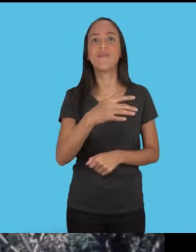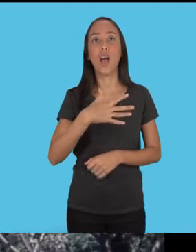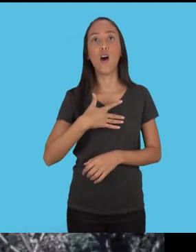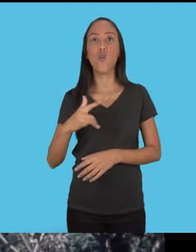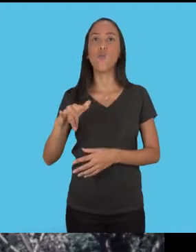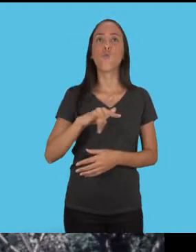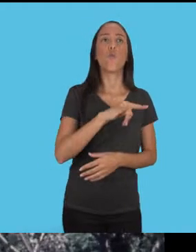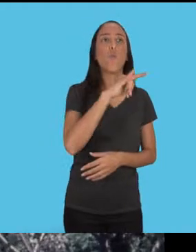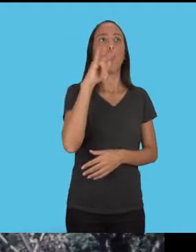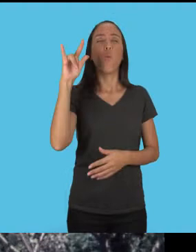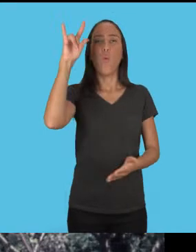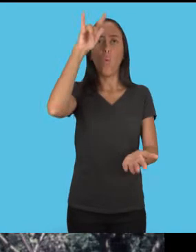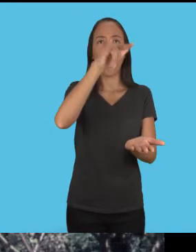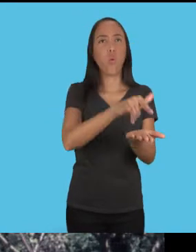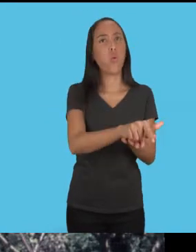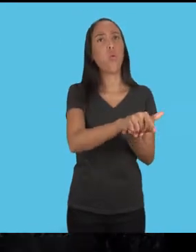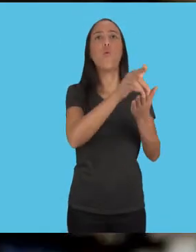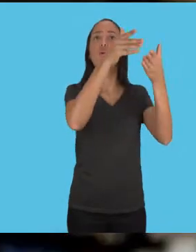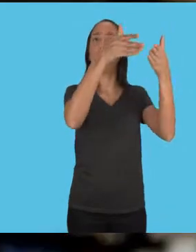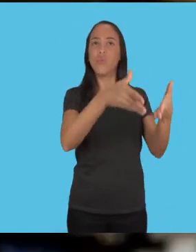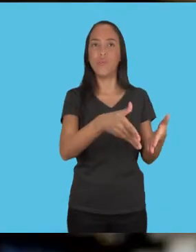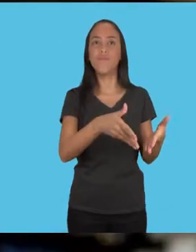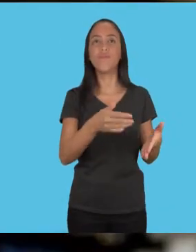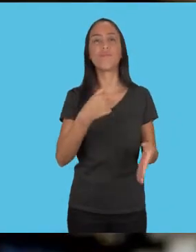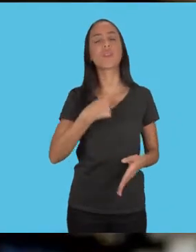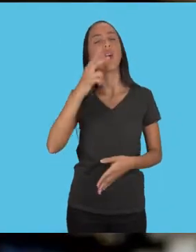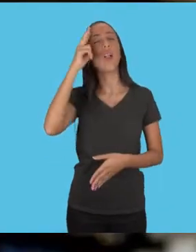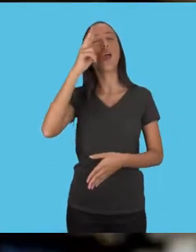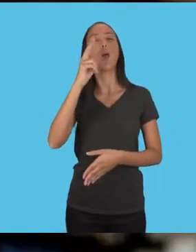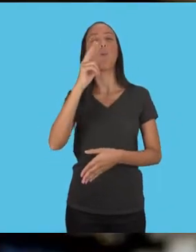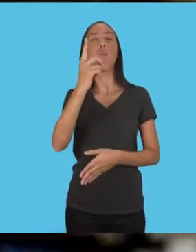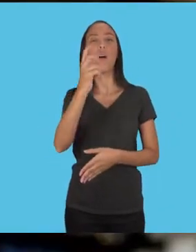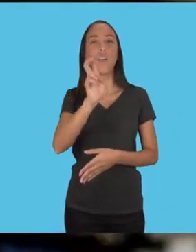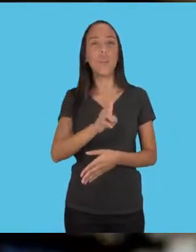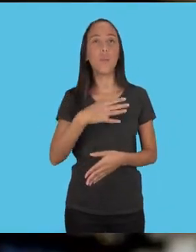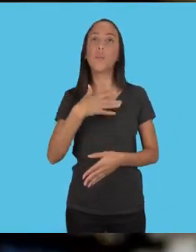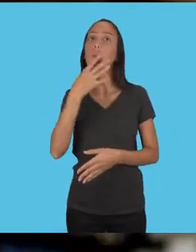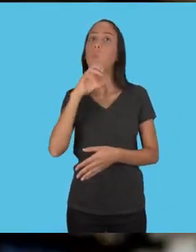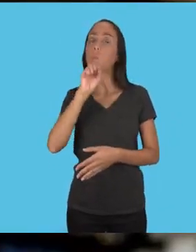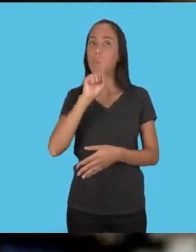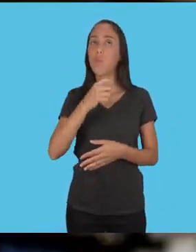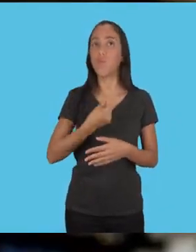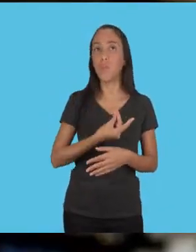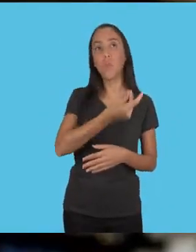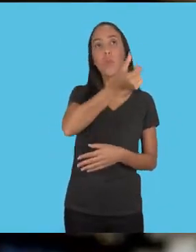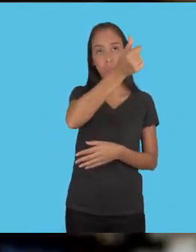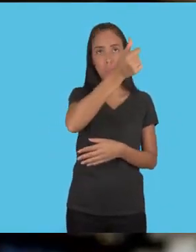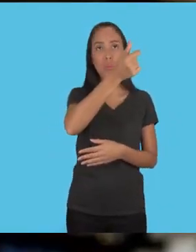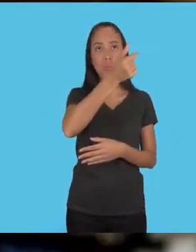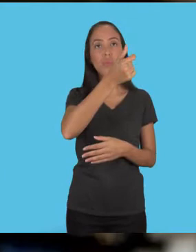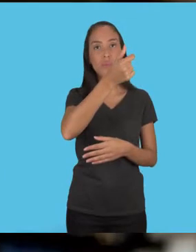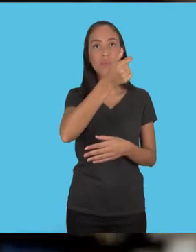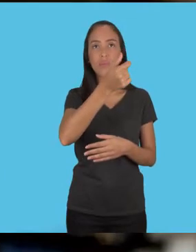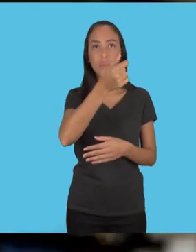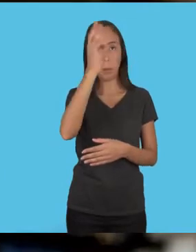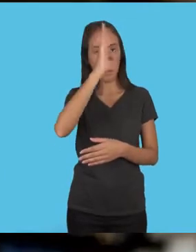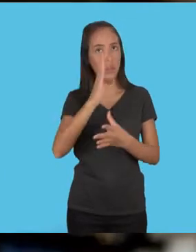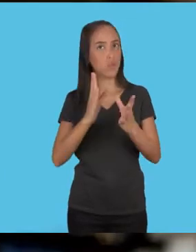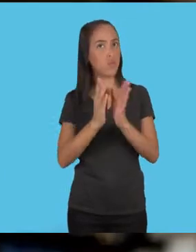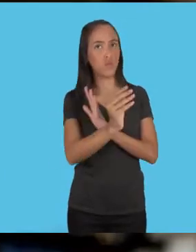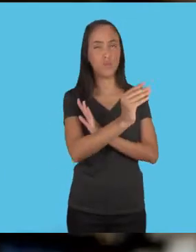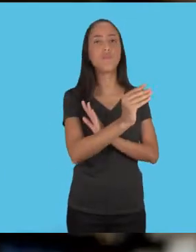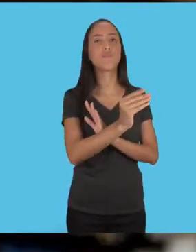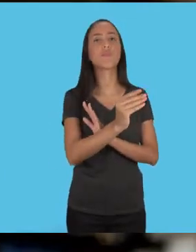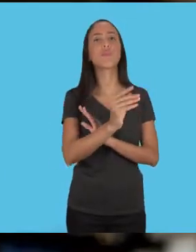Peguei um avião e fui. Eu me lembro que uma vez meu pai já tinha ido embora, já tinha saído do